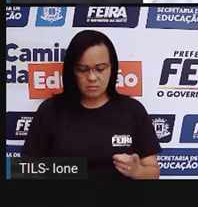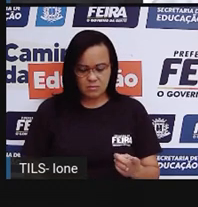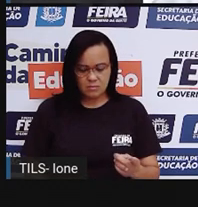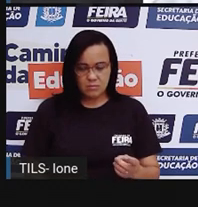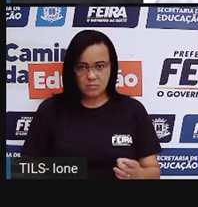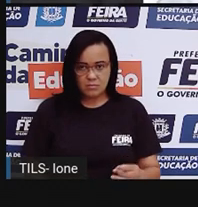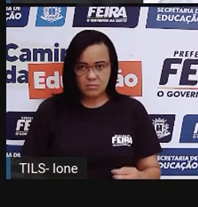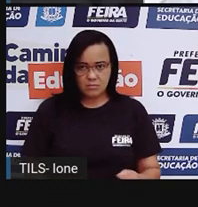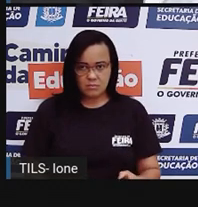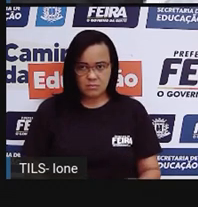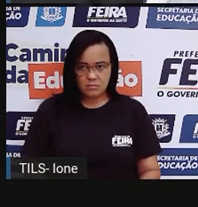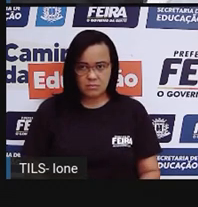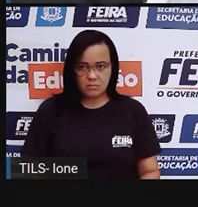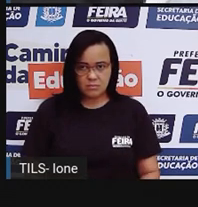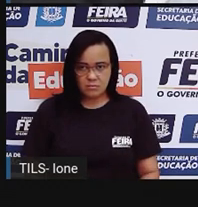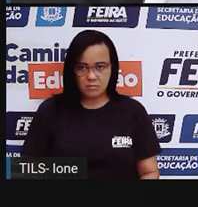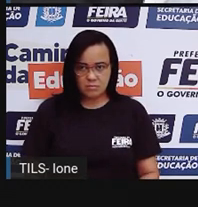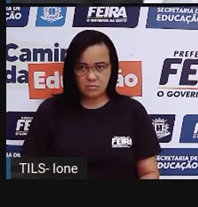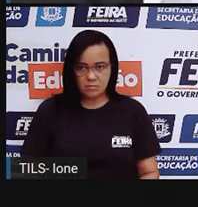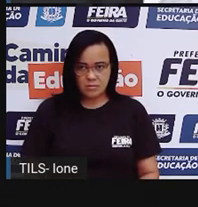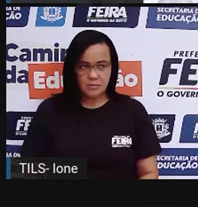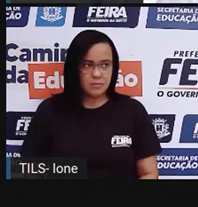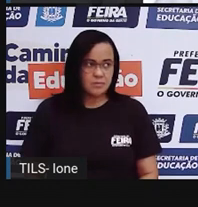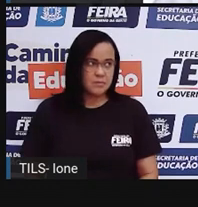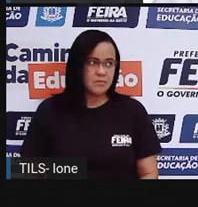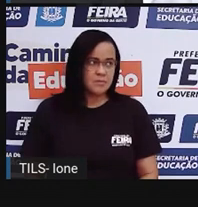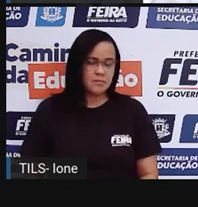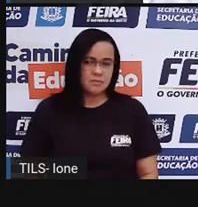Não consegui deixar de outra forma, porque o livro é assim mesmo, viu?